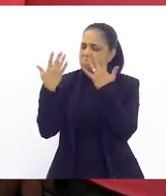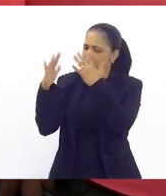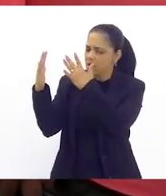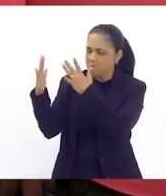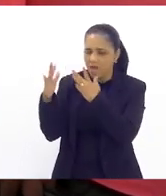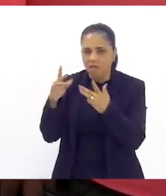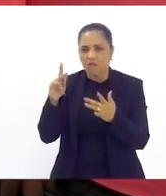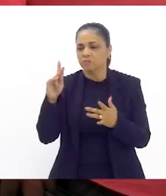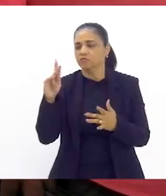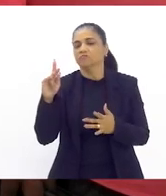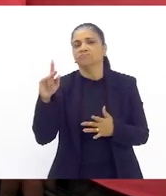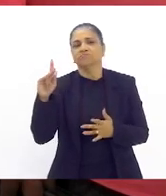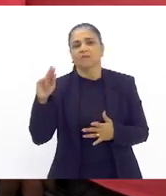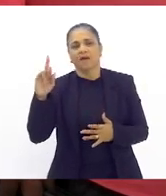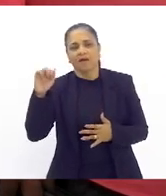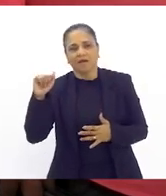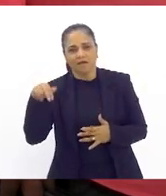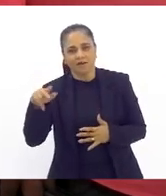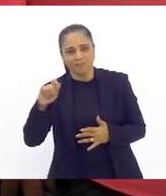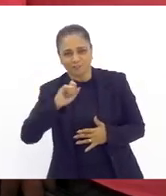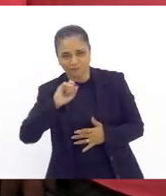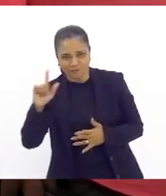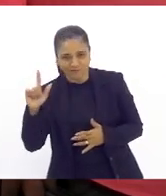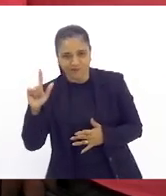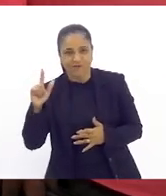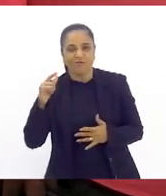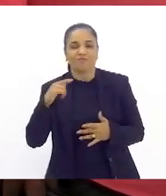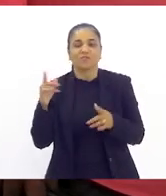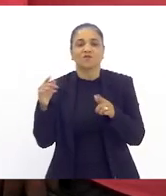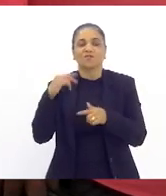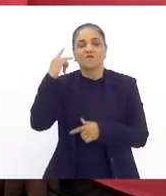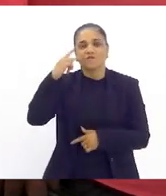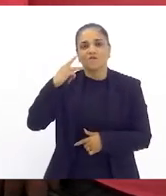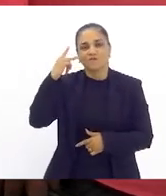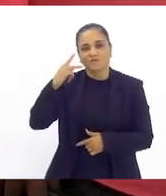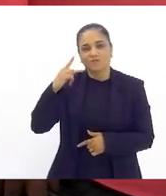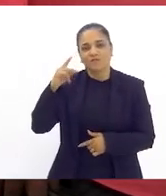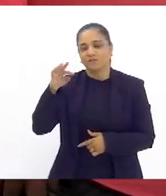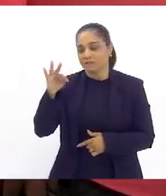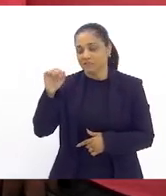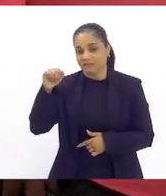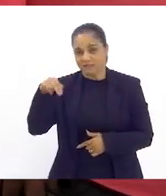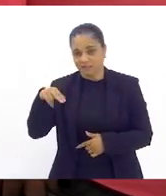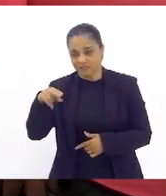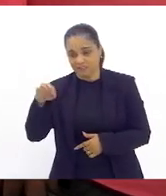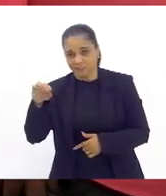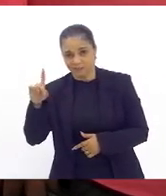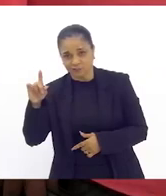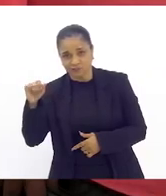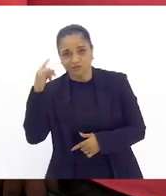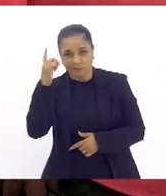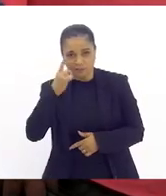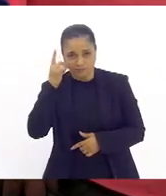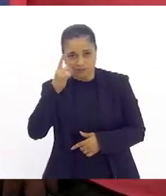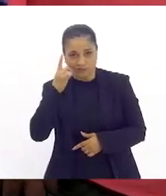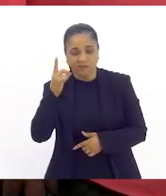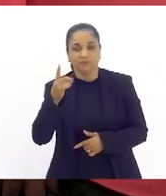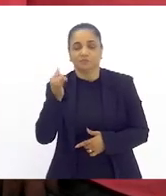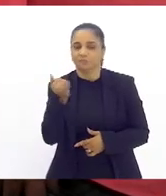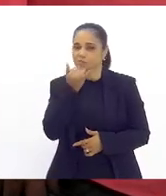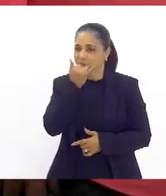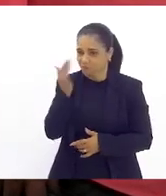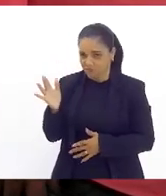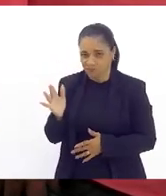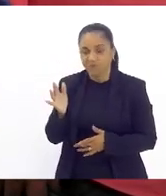de promover esse encontro aqui hoje é tange Nossa vereador da região nosso deputada da região perdão é gente